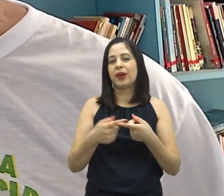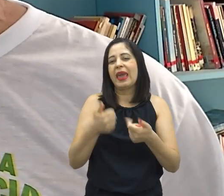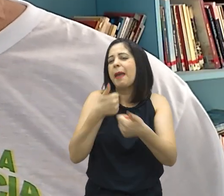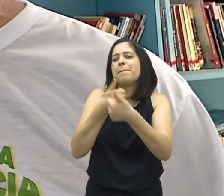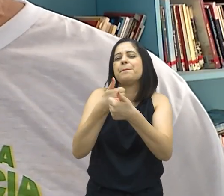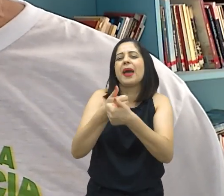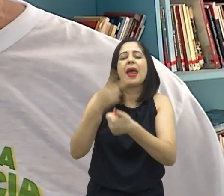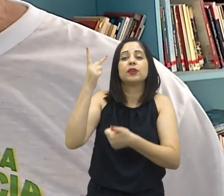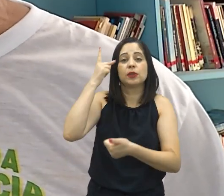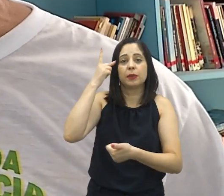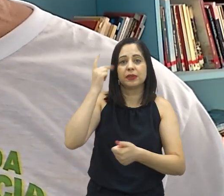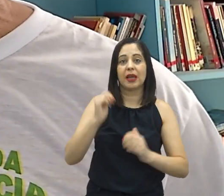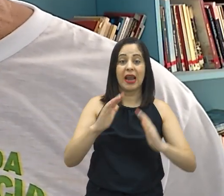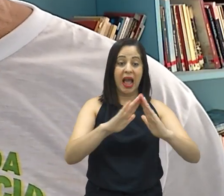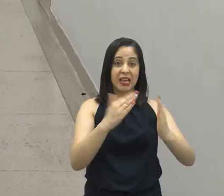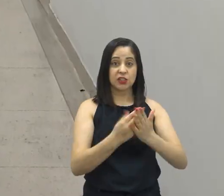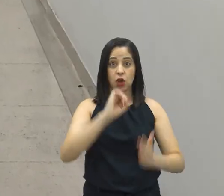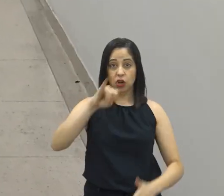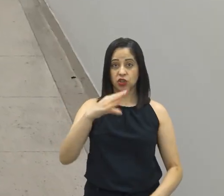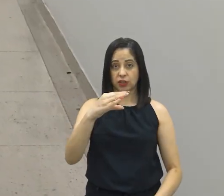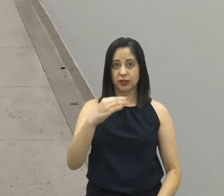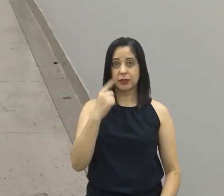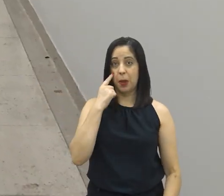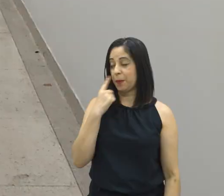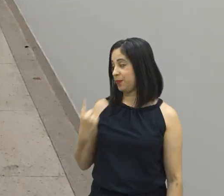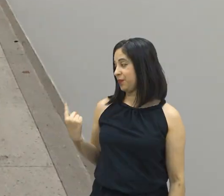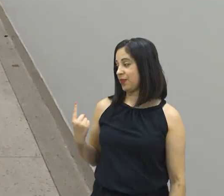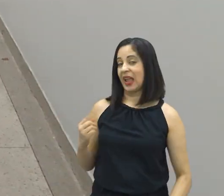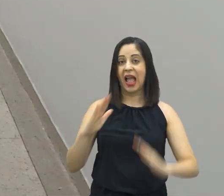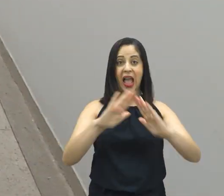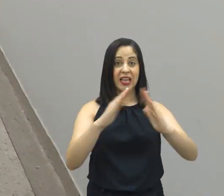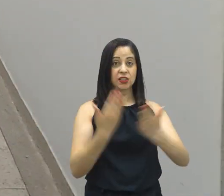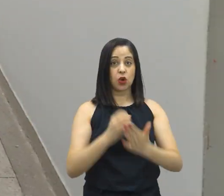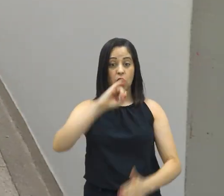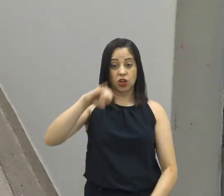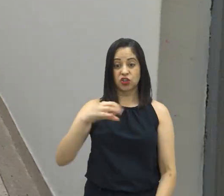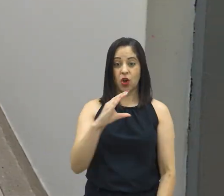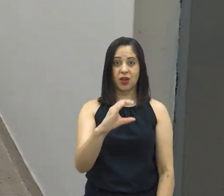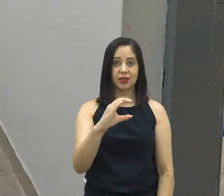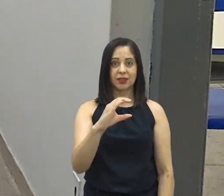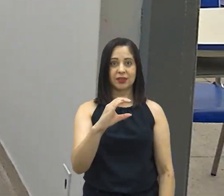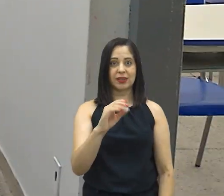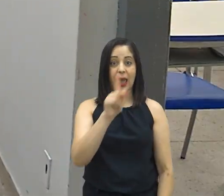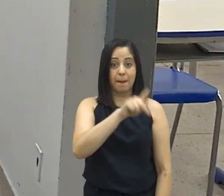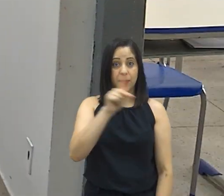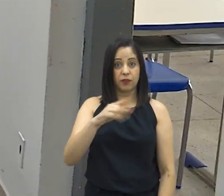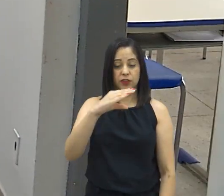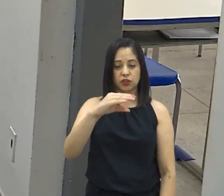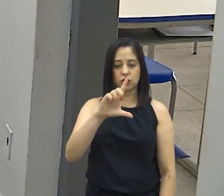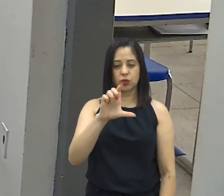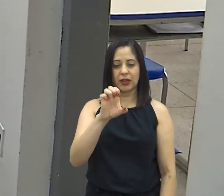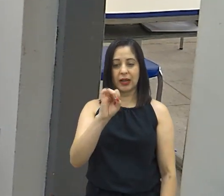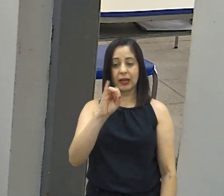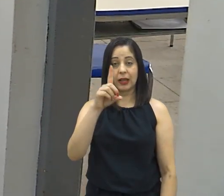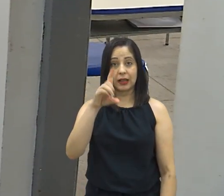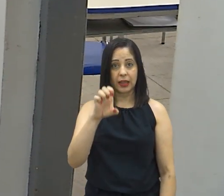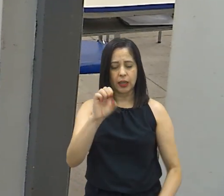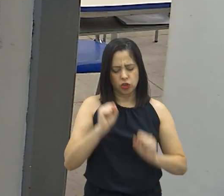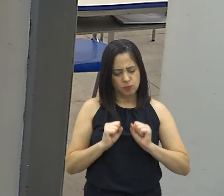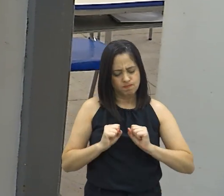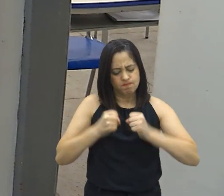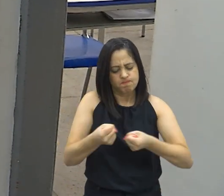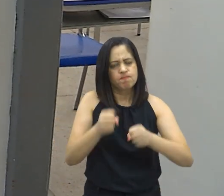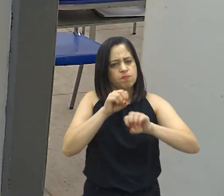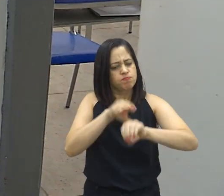já na escola João Cursino. Foi aqui na Escola Estadual João Cursino que a professora Cleide Bonetti Calazans Camargo